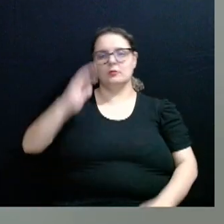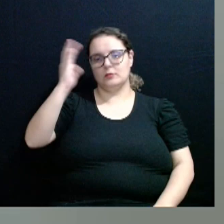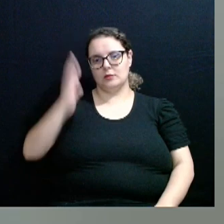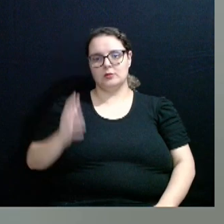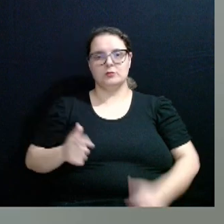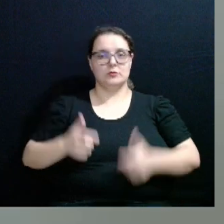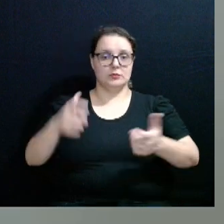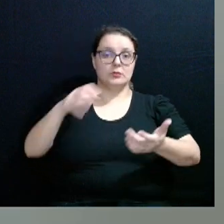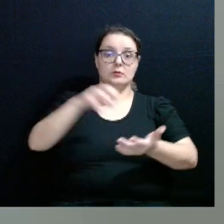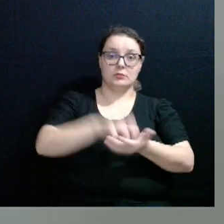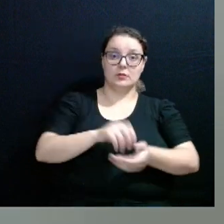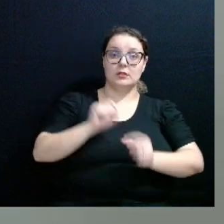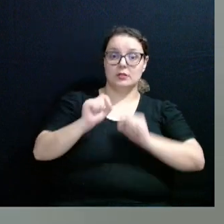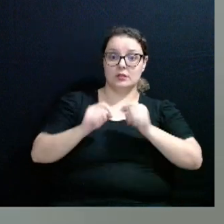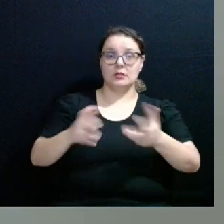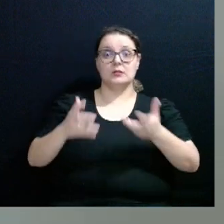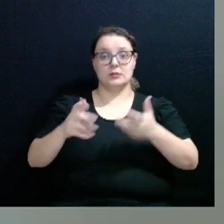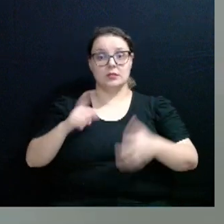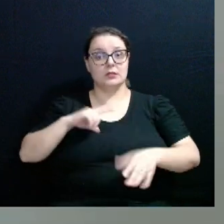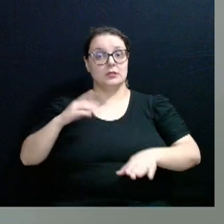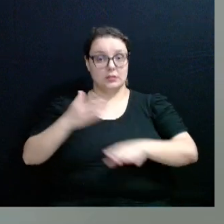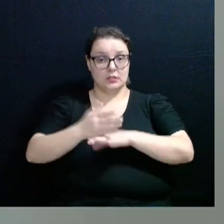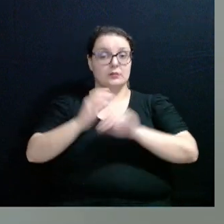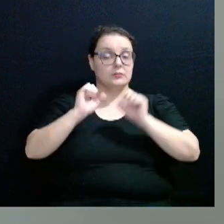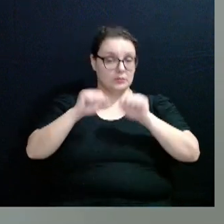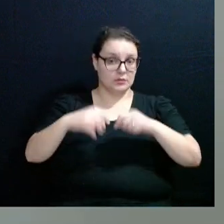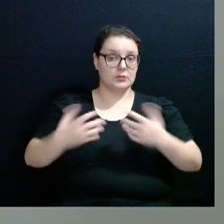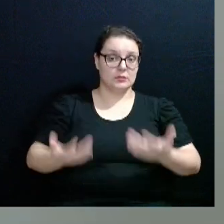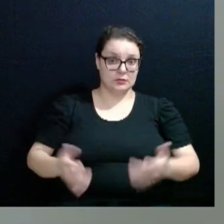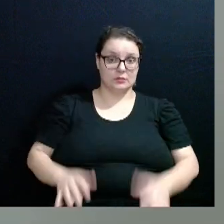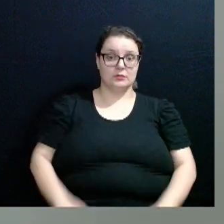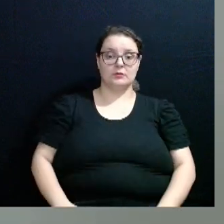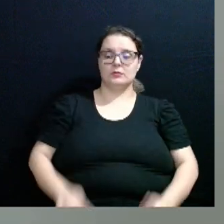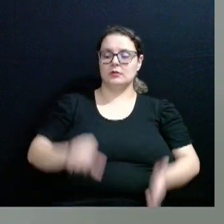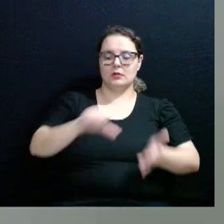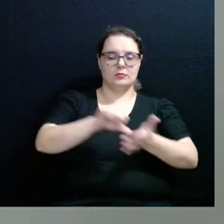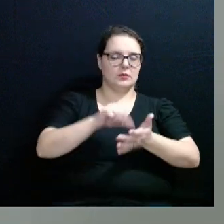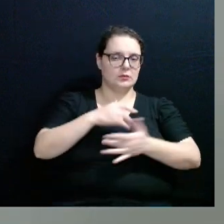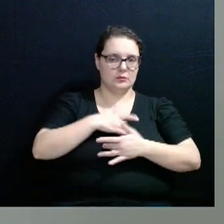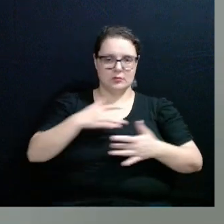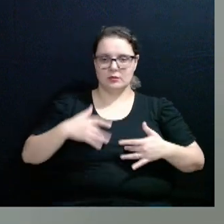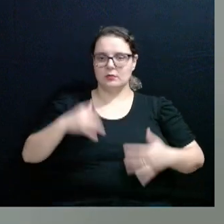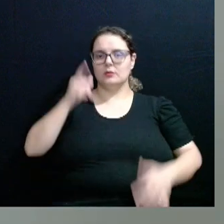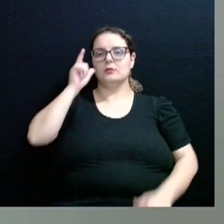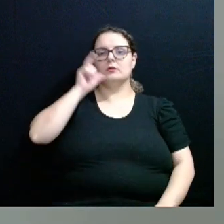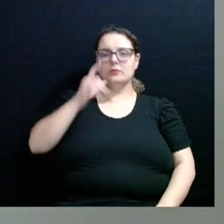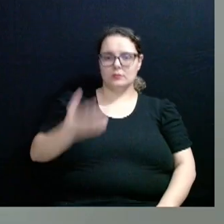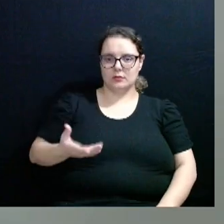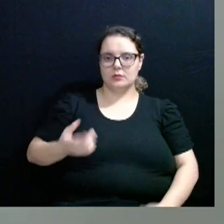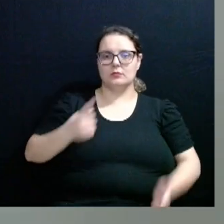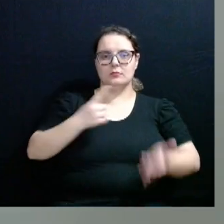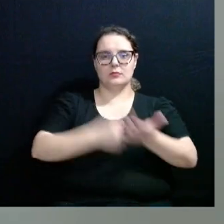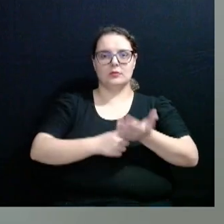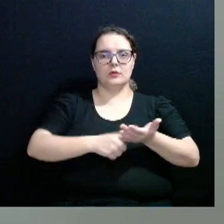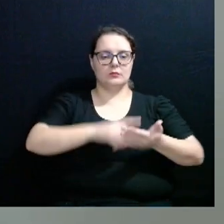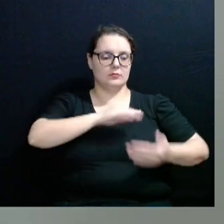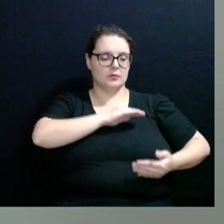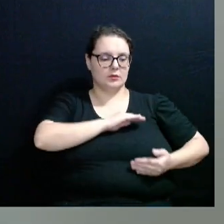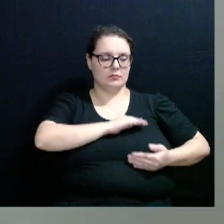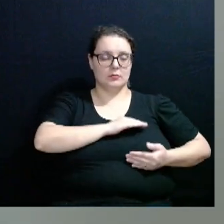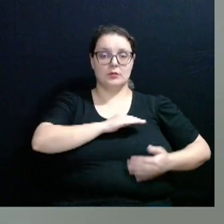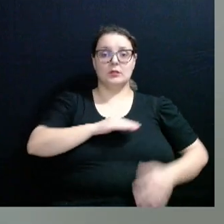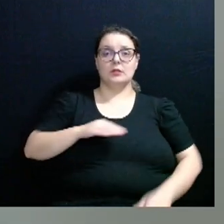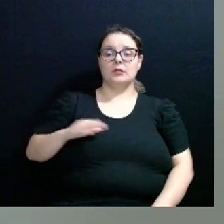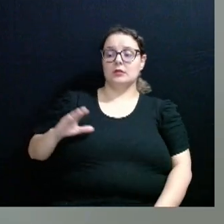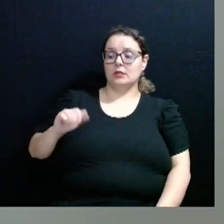quiser tem acesso, sim, à sua unidade de saúde, vai conseguir marcar sua mamografia. E essas carretas ajudam nesse